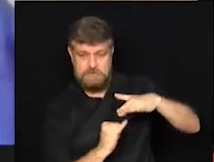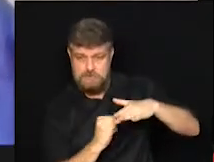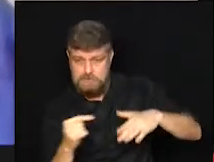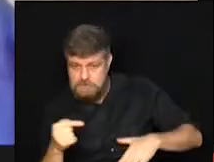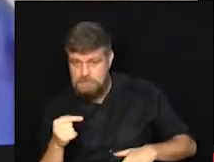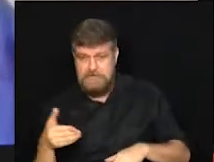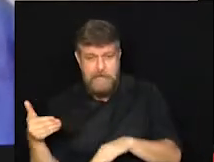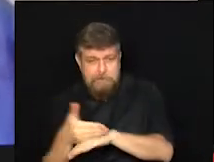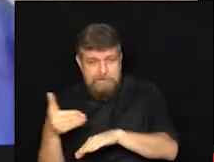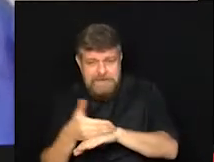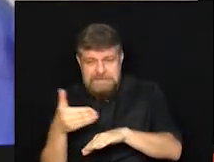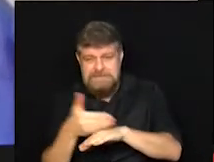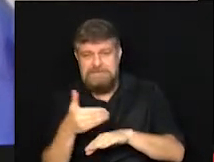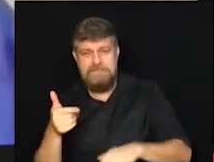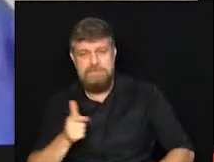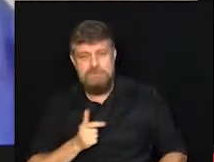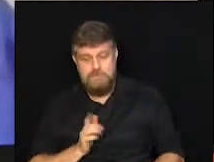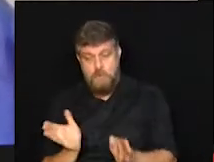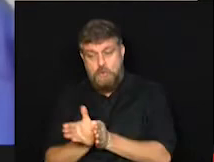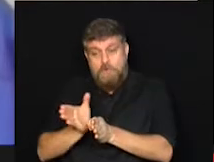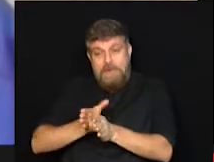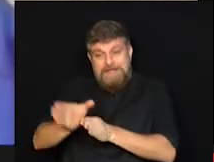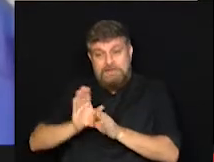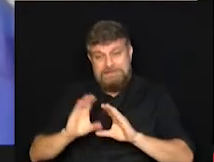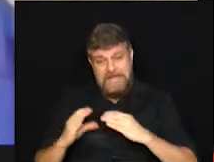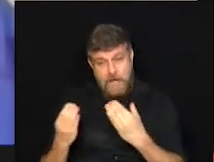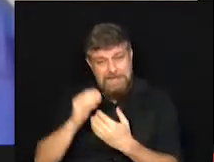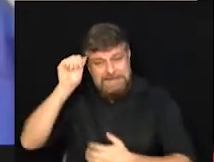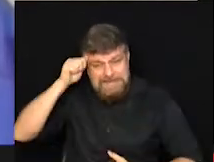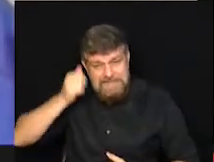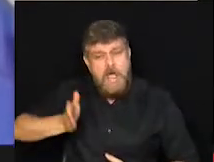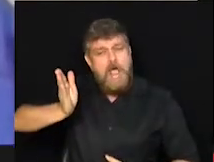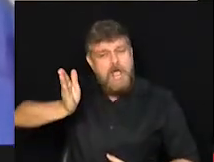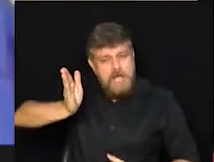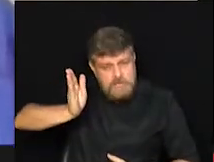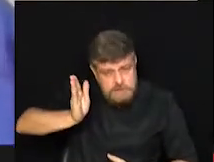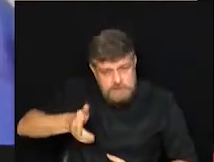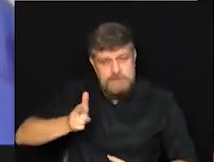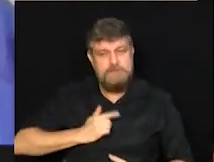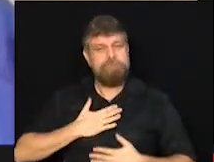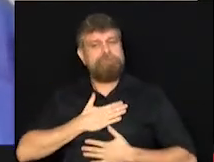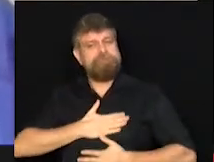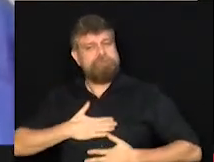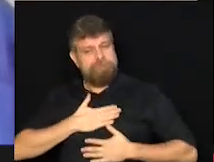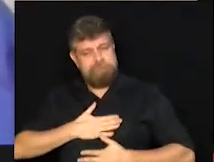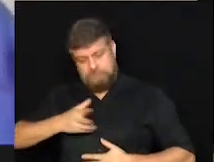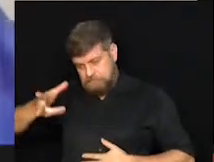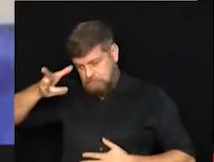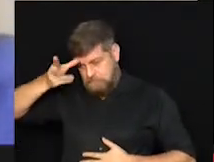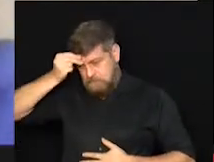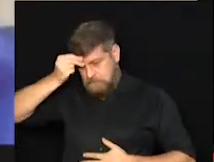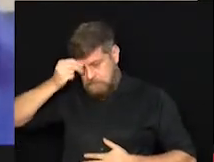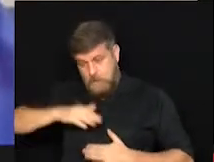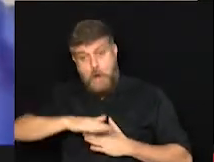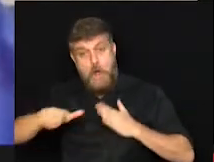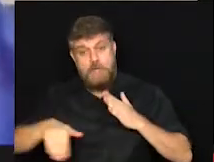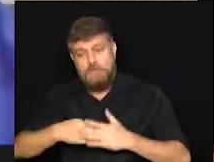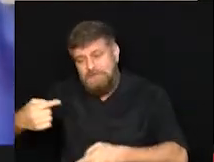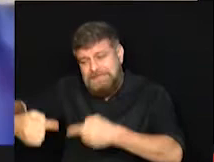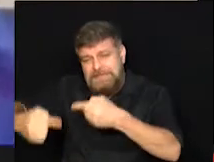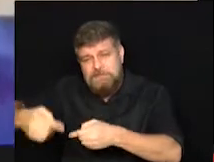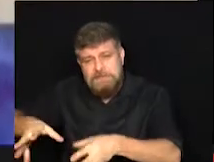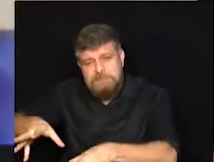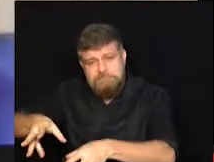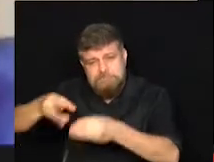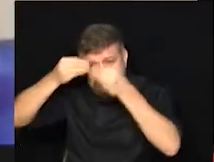ocupam cadeiras no Conselho da Comunidade Negra já está satisfeita e ciente de tudo que foi debatido e de